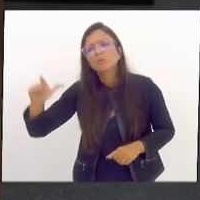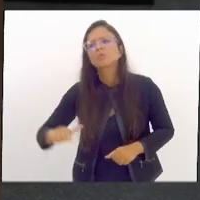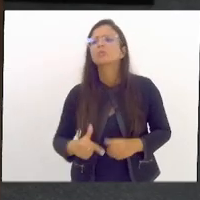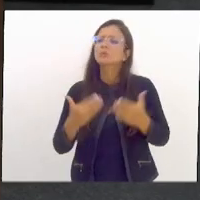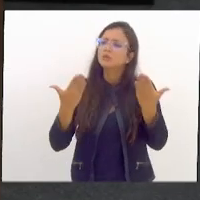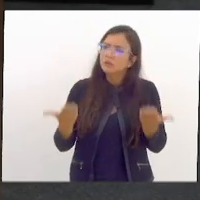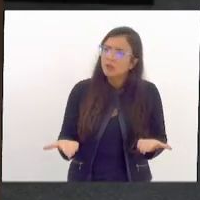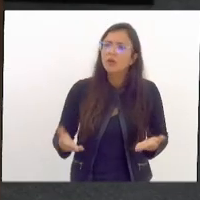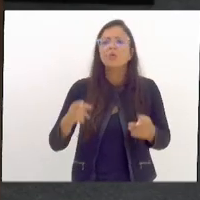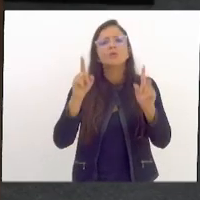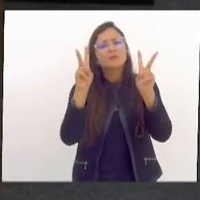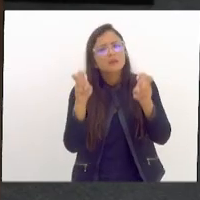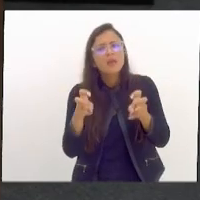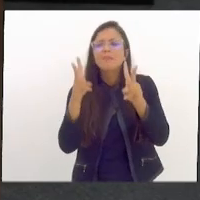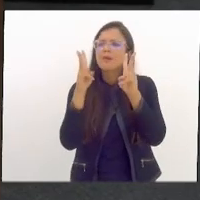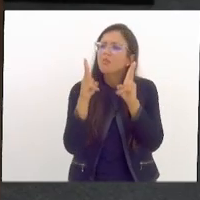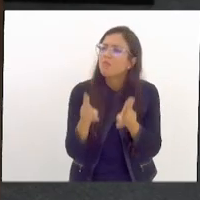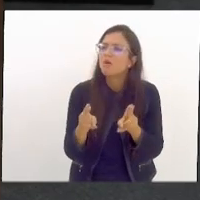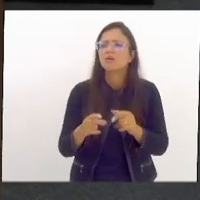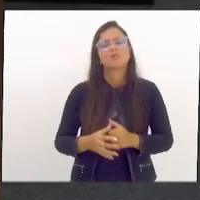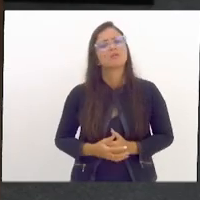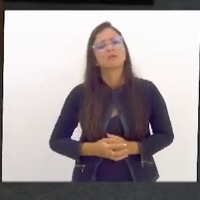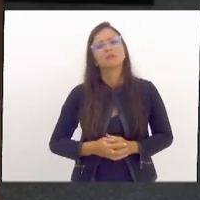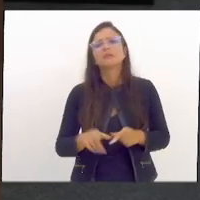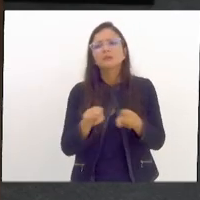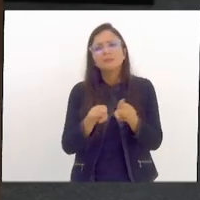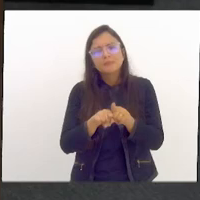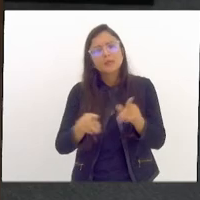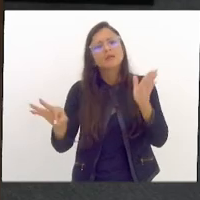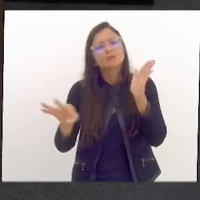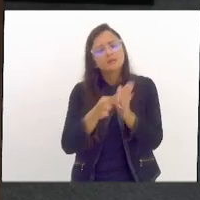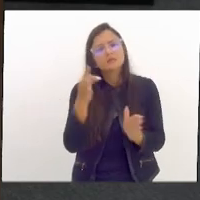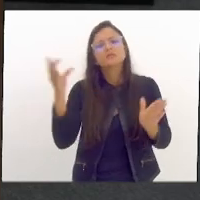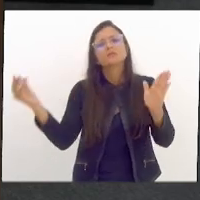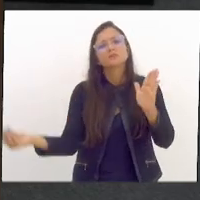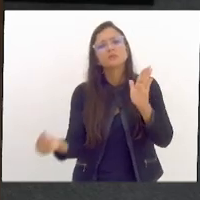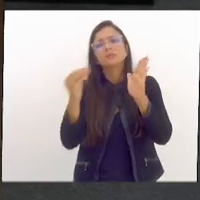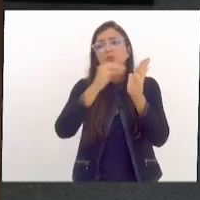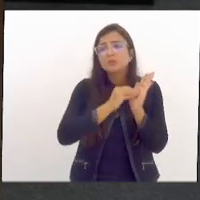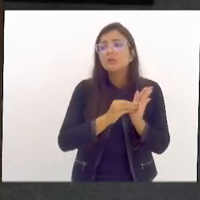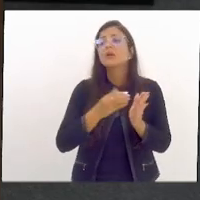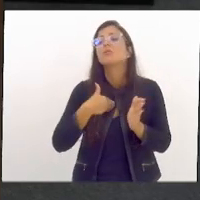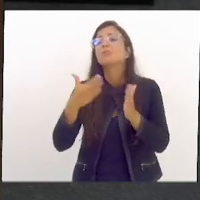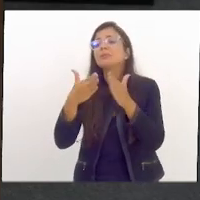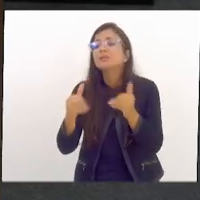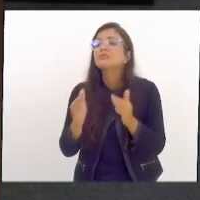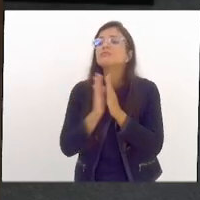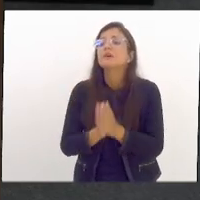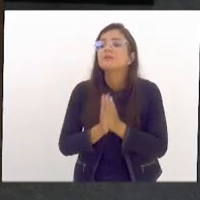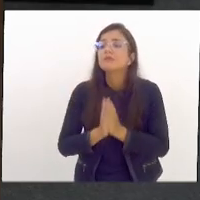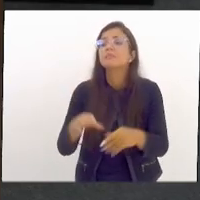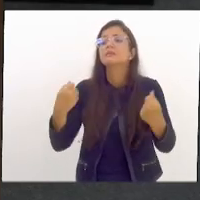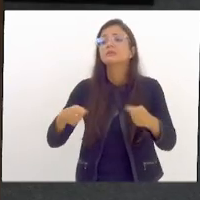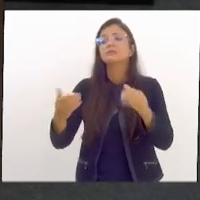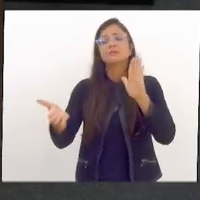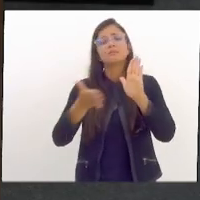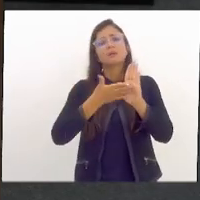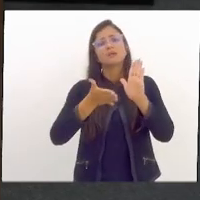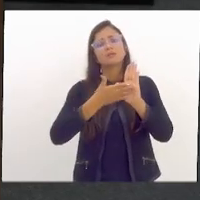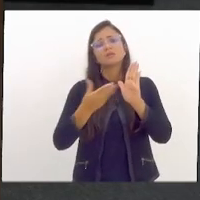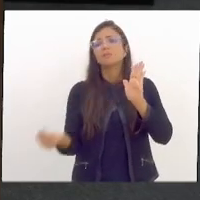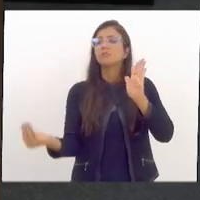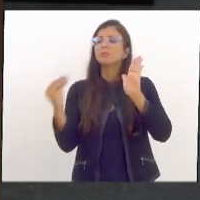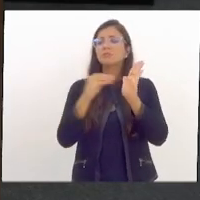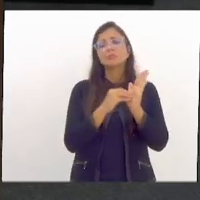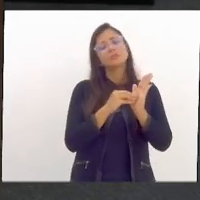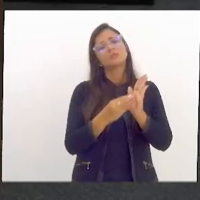que trata do mesmo tema, e também foi autorizada a inclusão. Então, ratifico essa solicitação para que